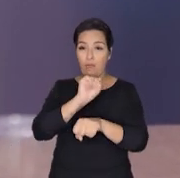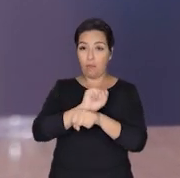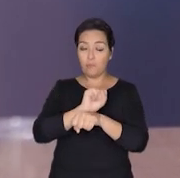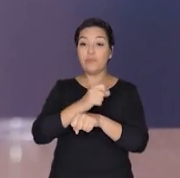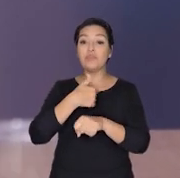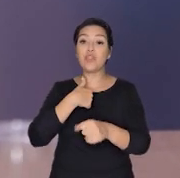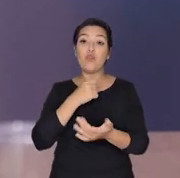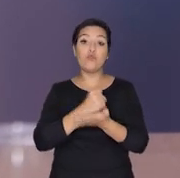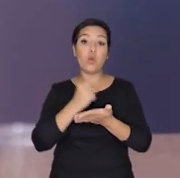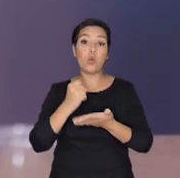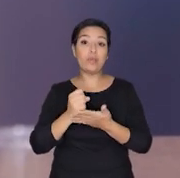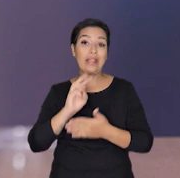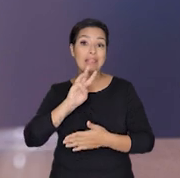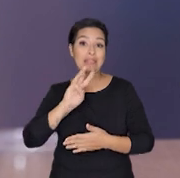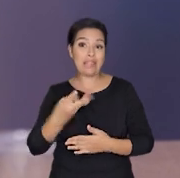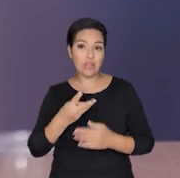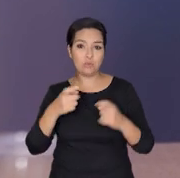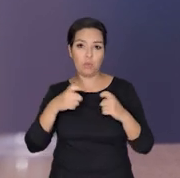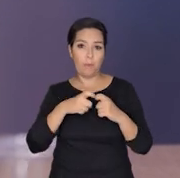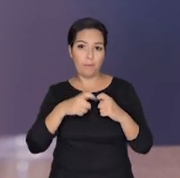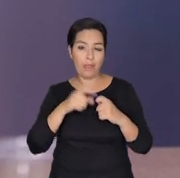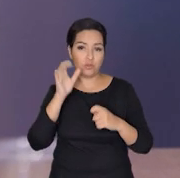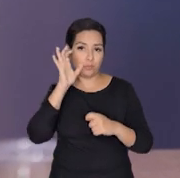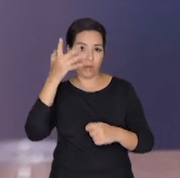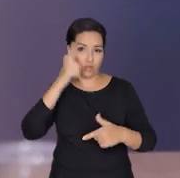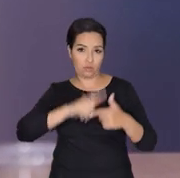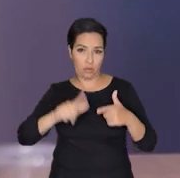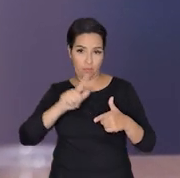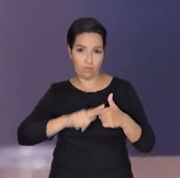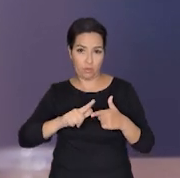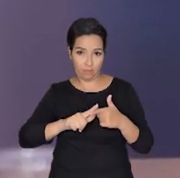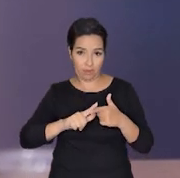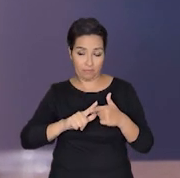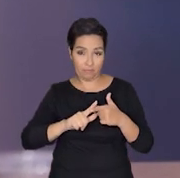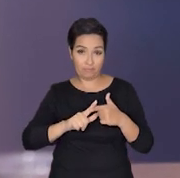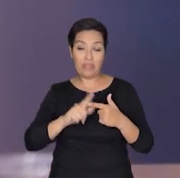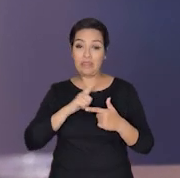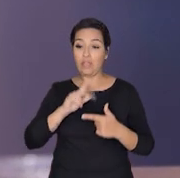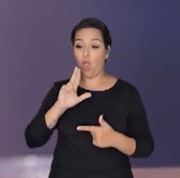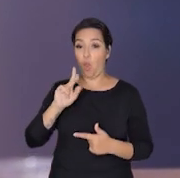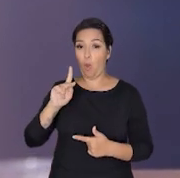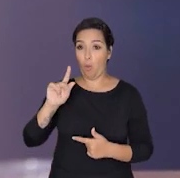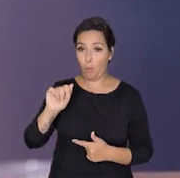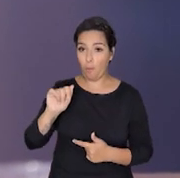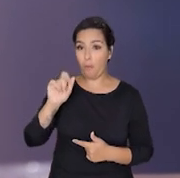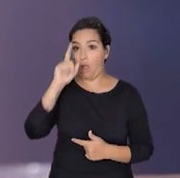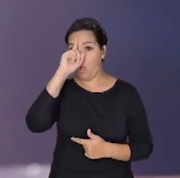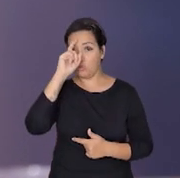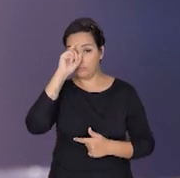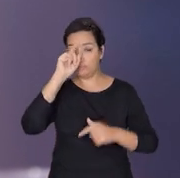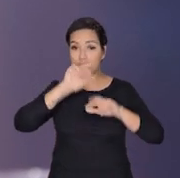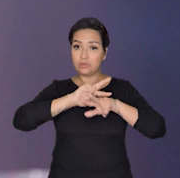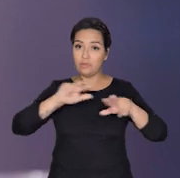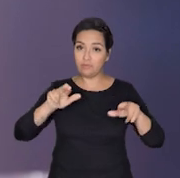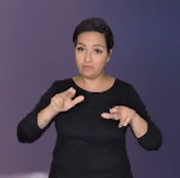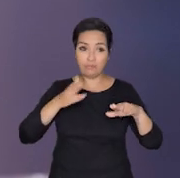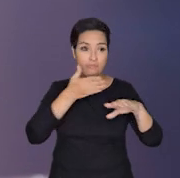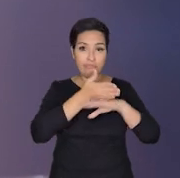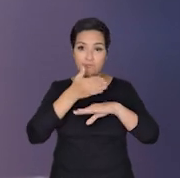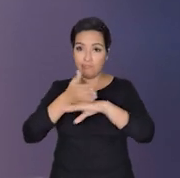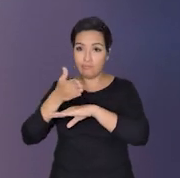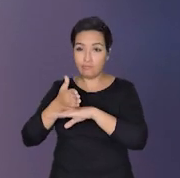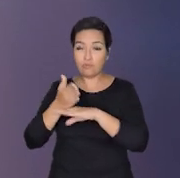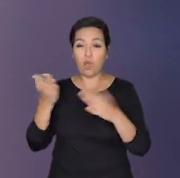vou contratar 3 mil médicos para resolver esse problema. Vamos abastecer as UPAs e os hospitais, onde hoje é difícil conseguir